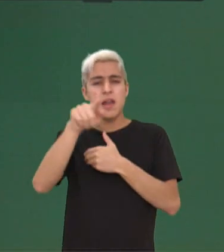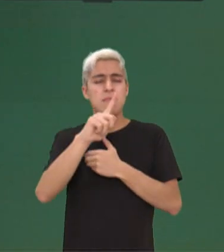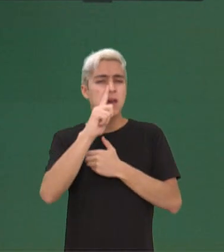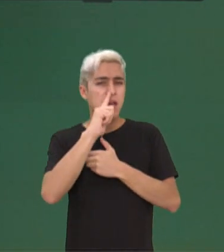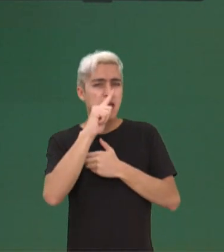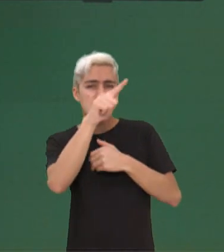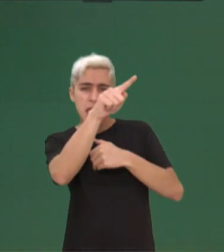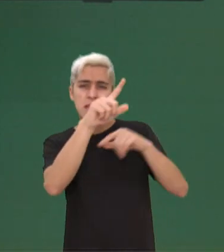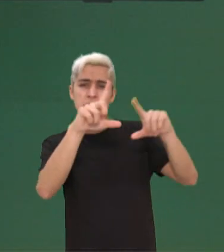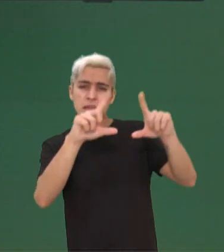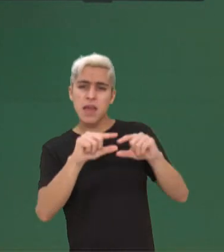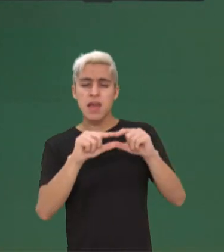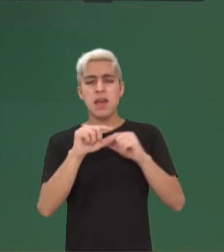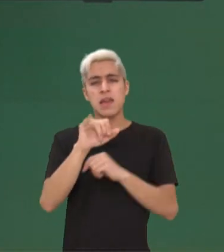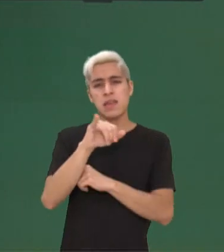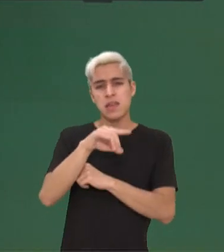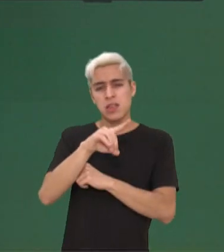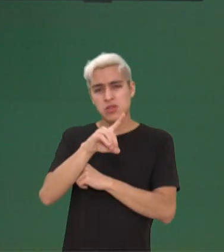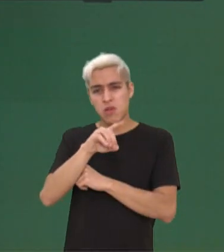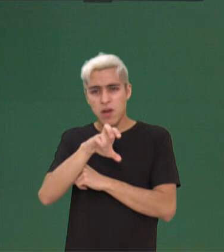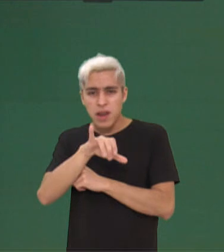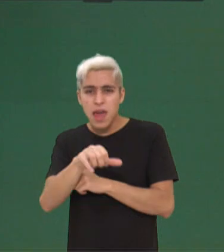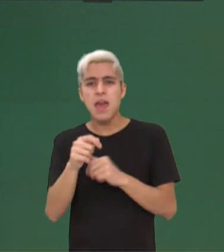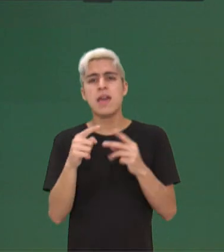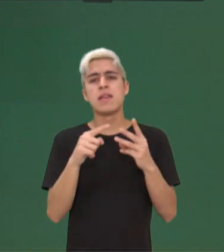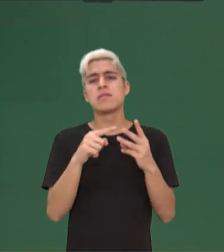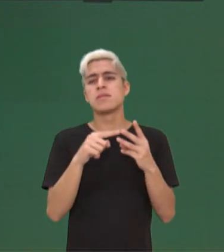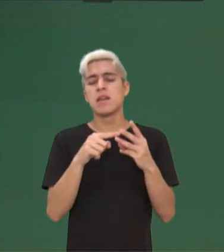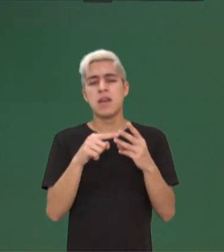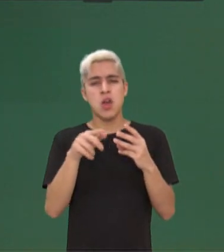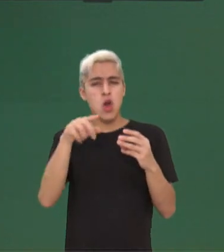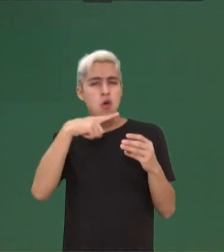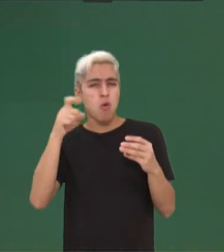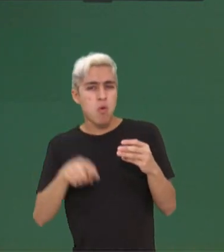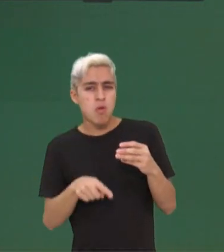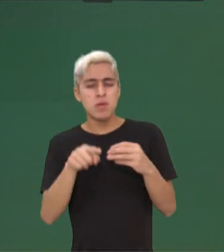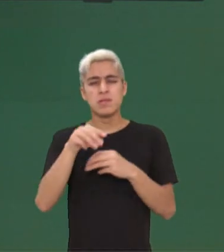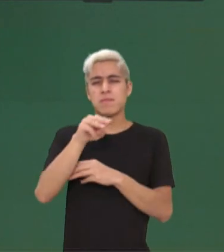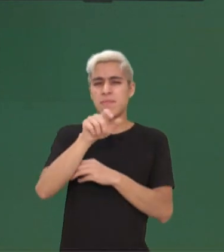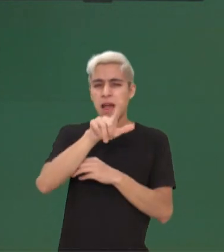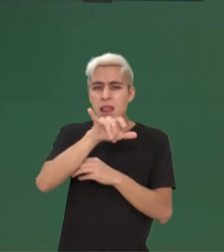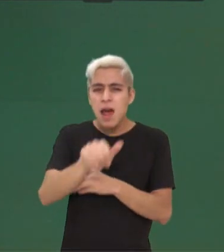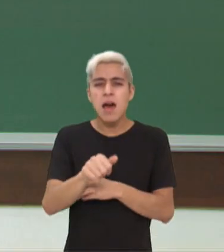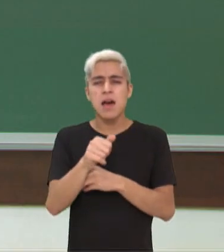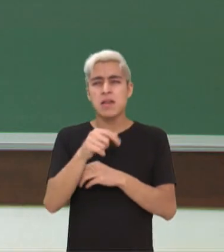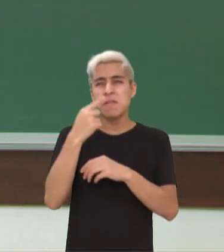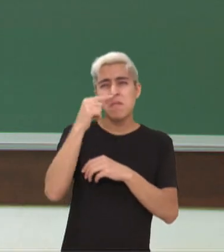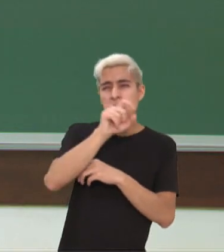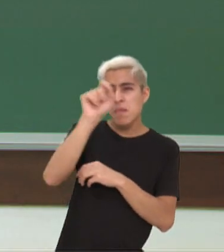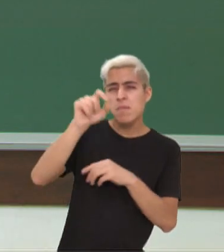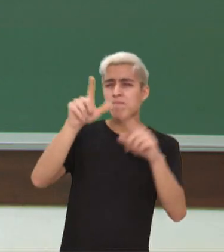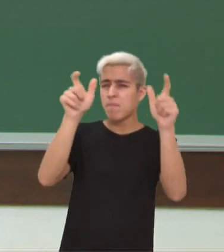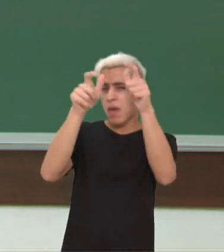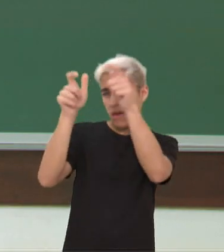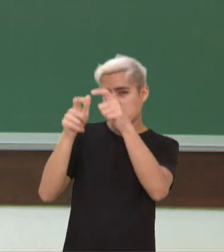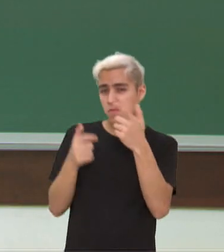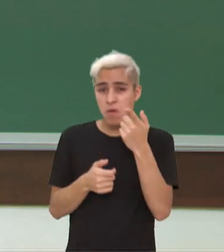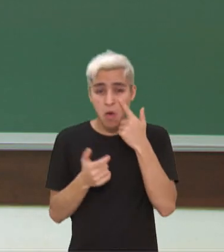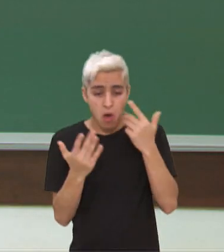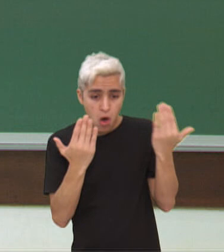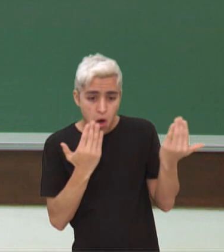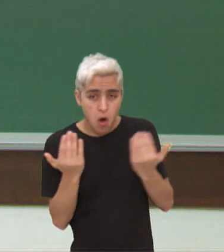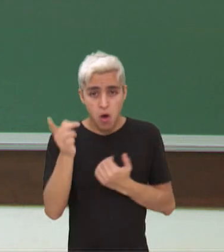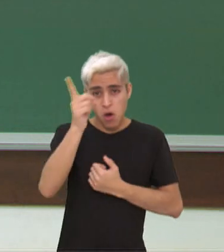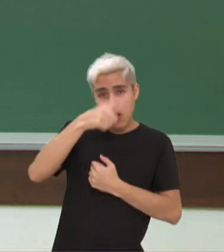Grécia, Indonésia, Malásia, Vietnã, Rússia. O que a gente tem que analisar? Vejam que esses países